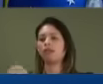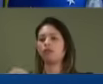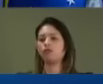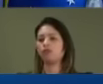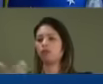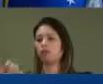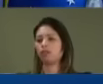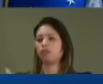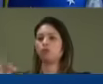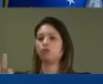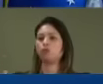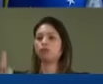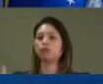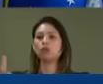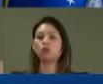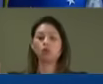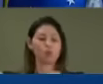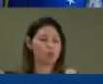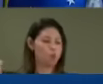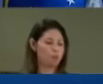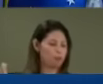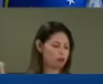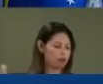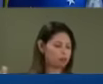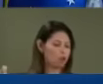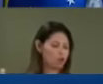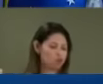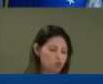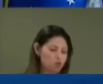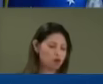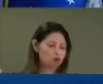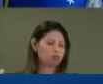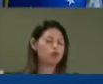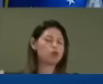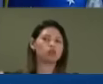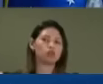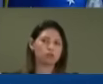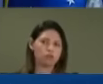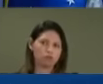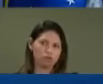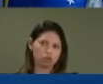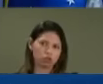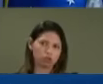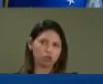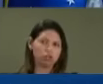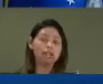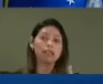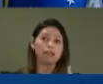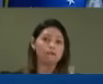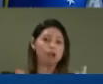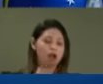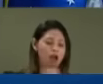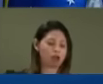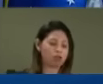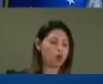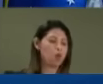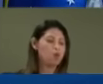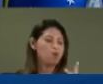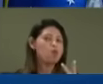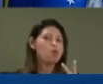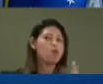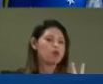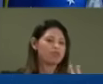10,6% na comparação com o ano anterior, totalizando 1 trilhão de